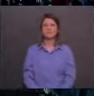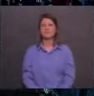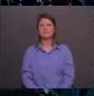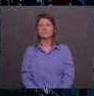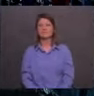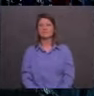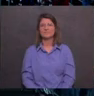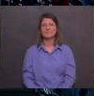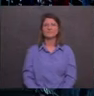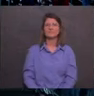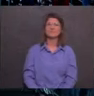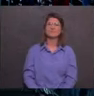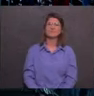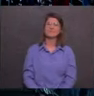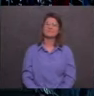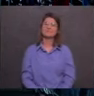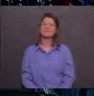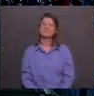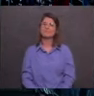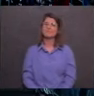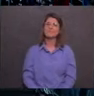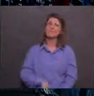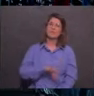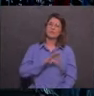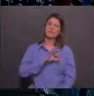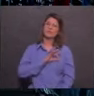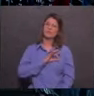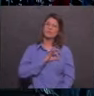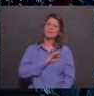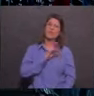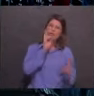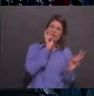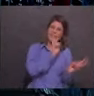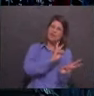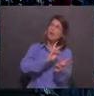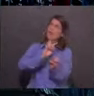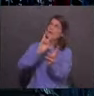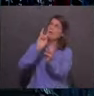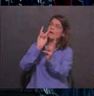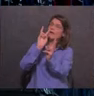Oh,